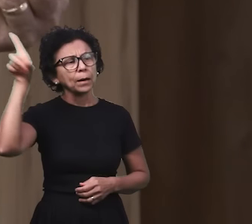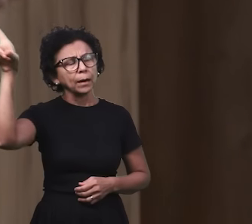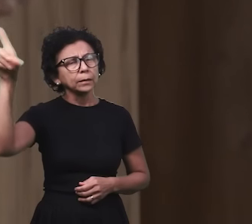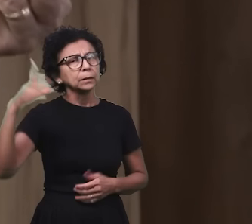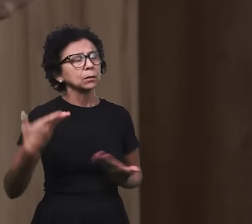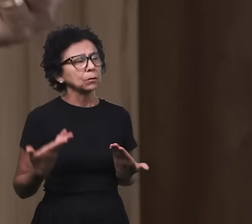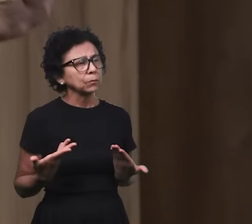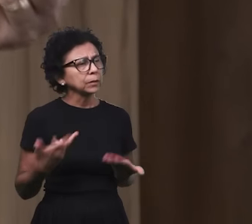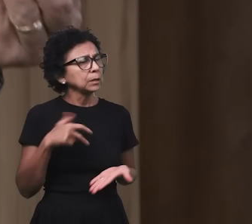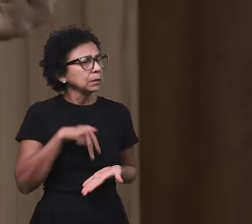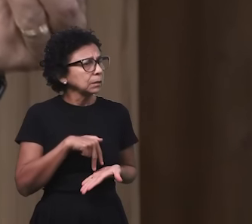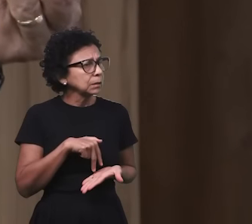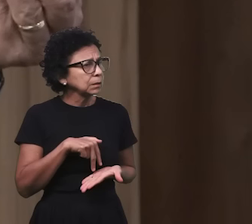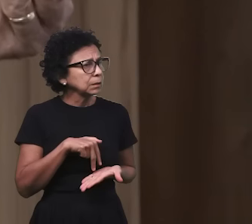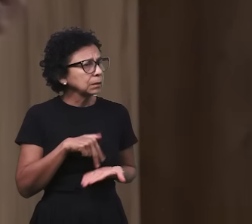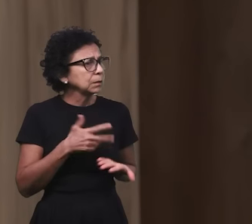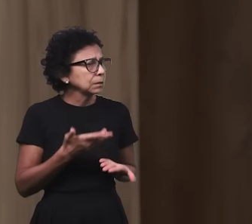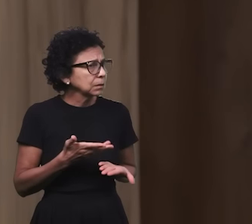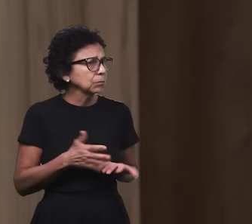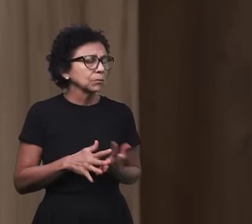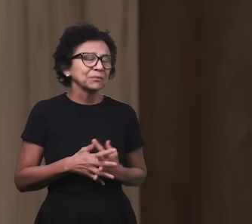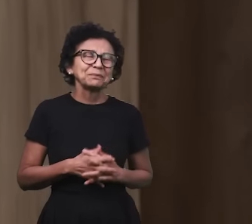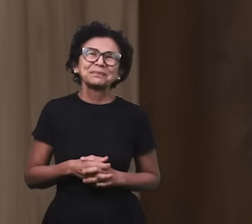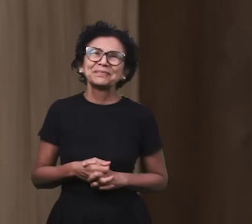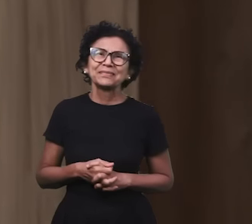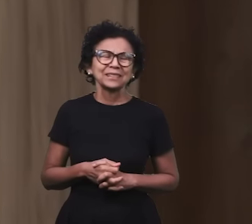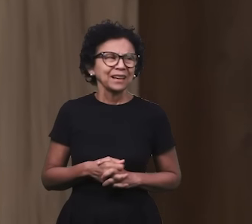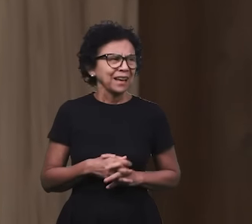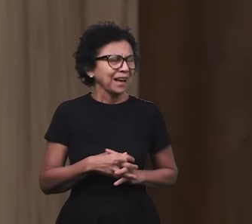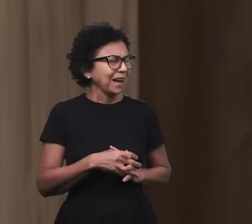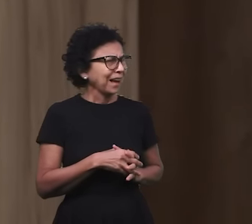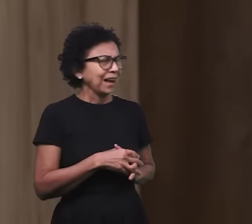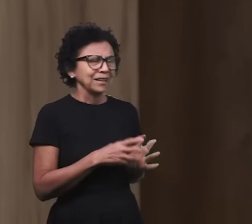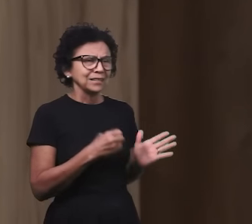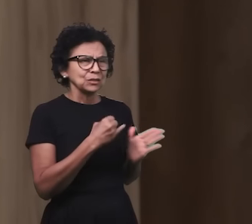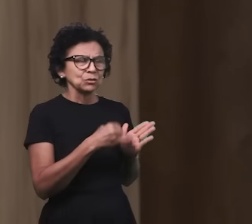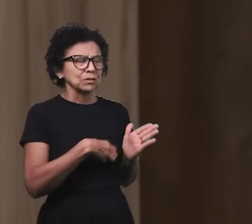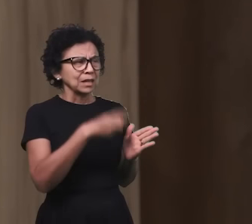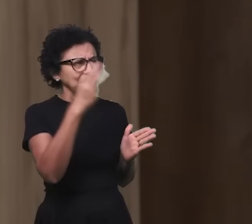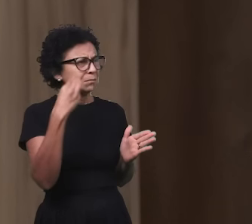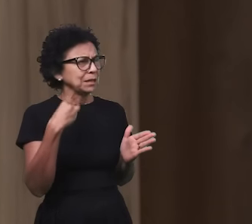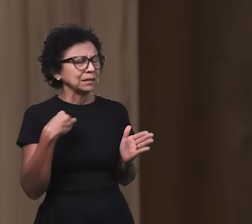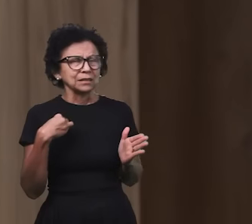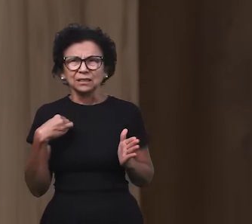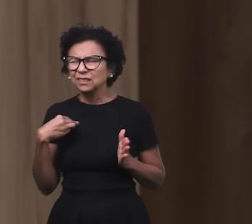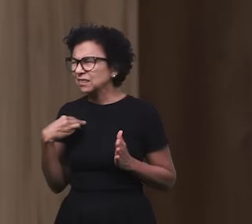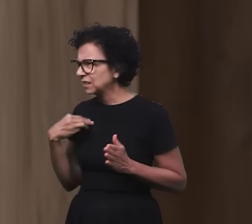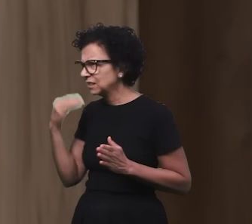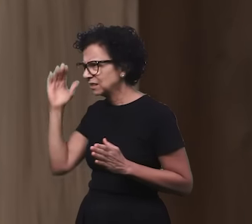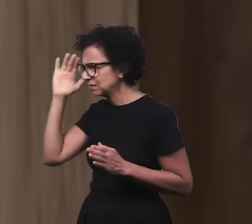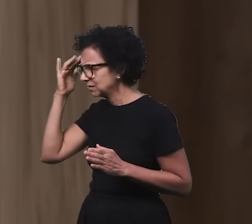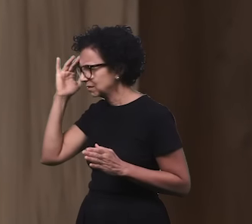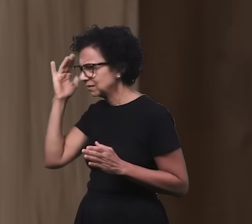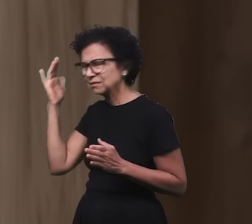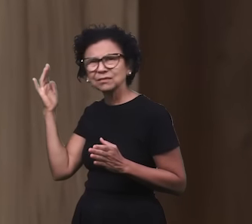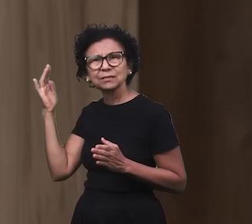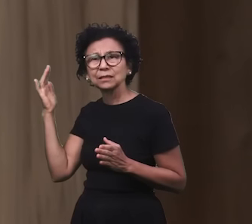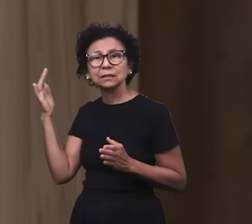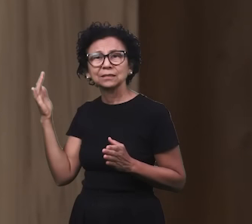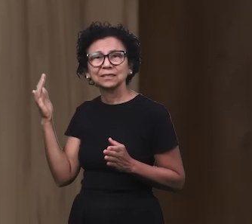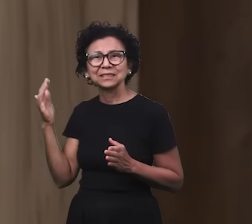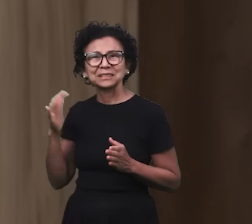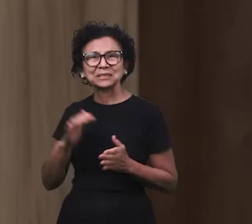Do reino dos céus. do reino do céu. E interessante que eles não compreenderam as palavras que lhes